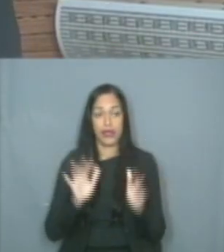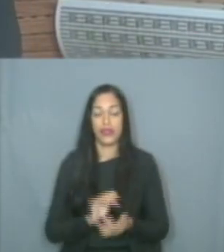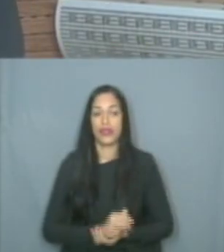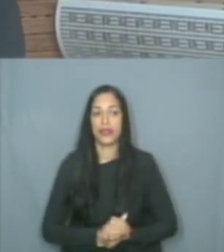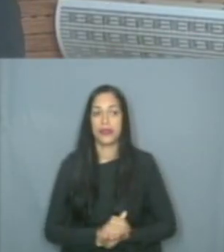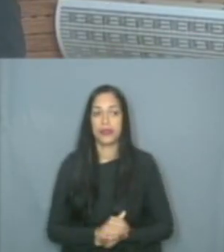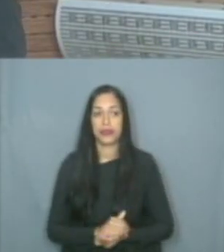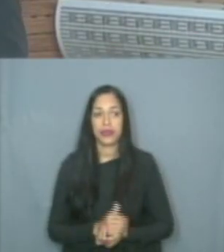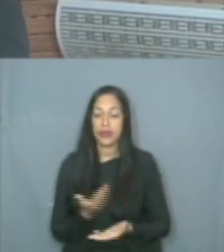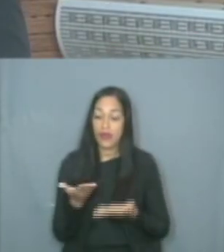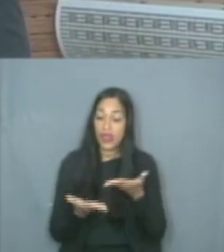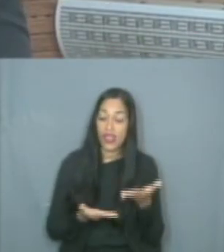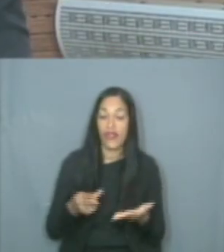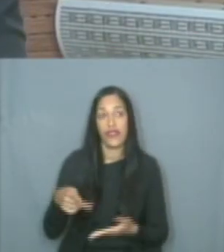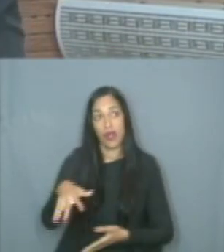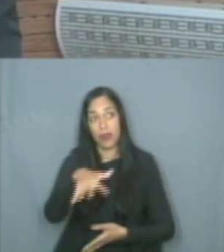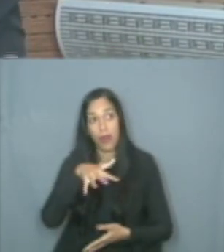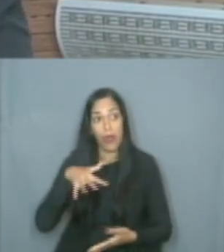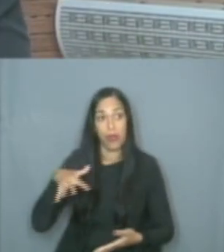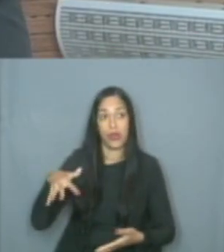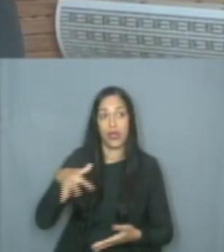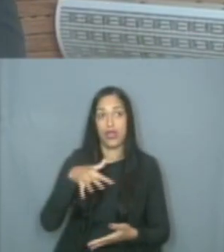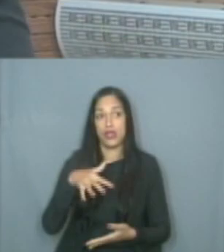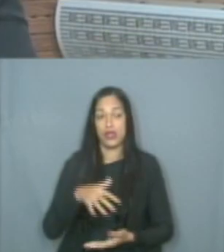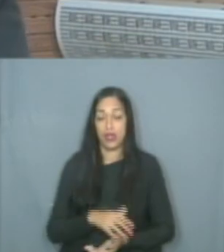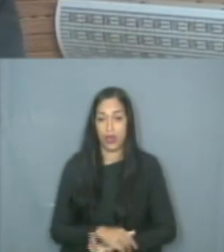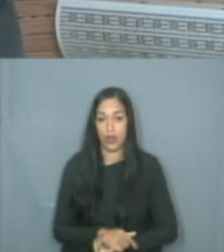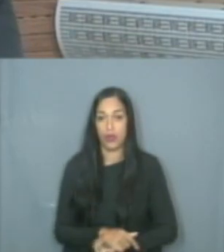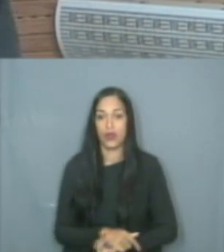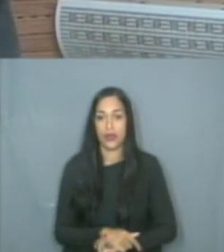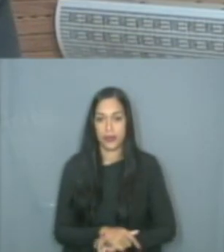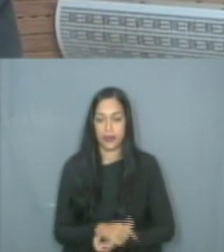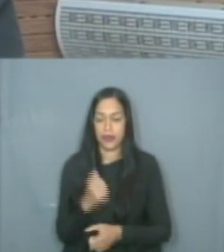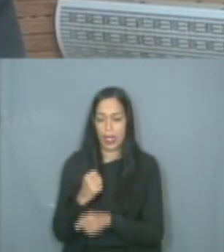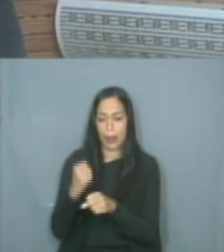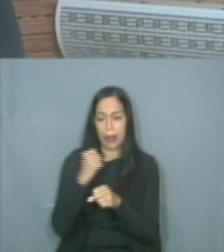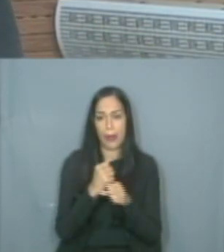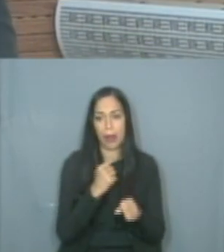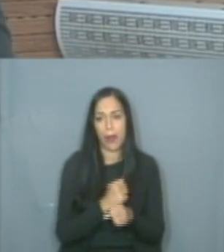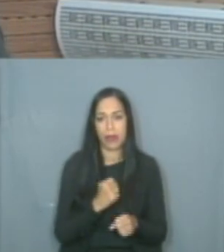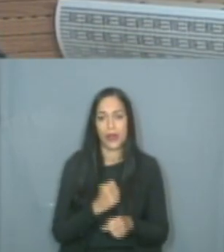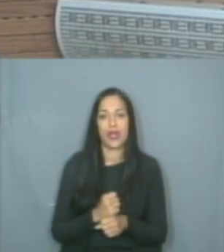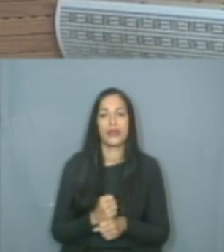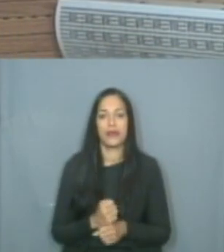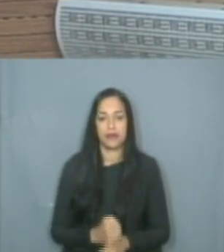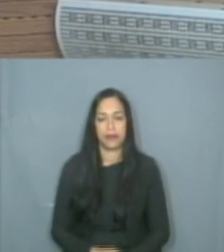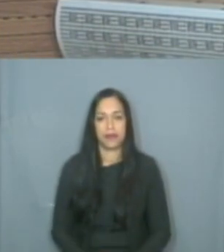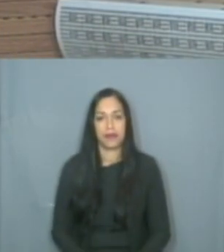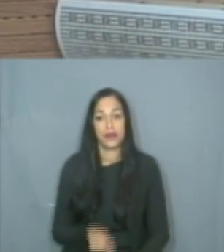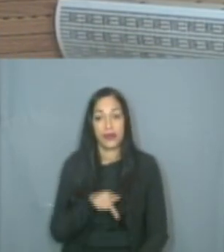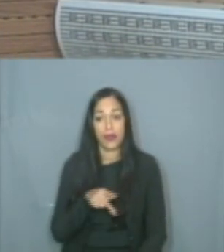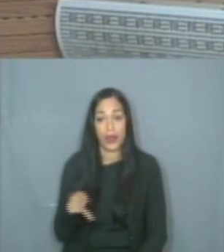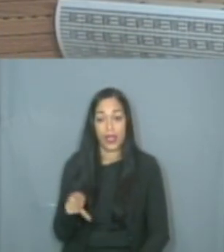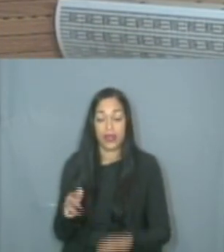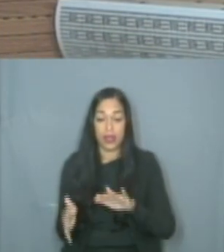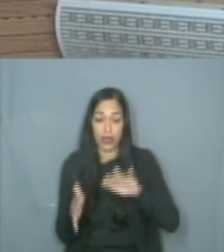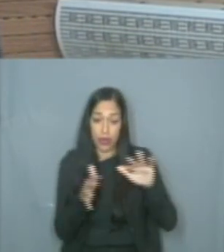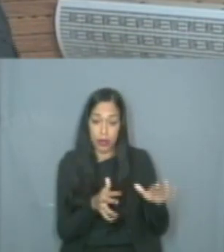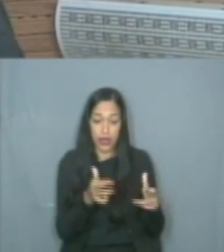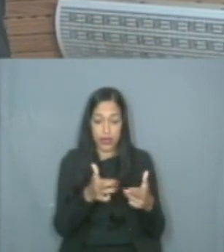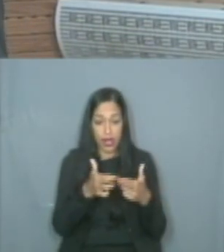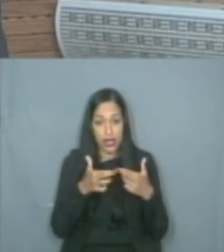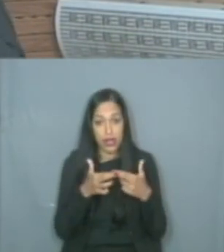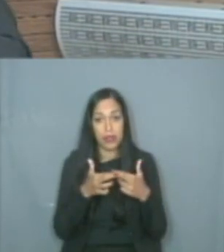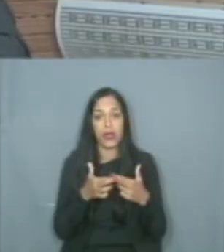de servir a população, embora tenha passado por uma requalificação bem recente. Presidente, o próximo